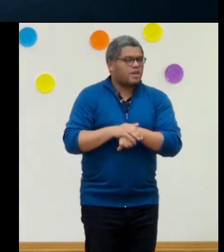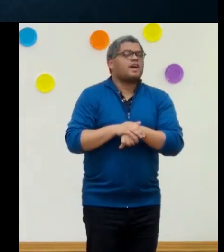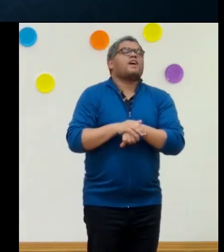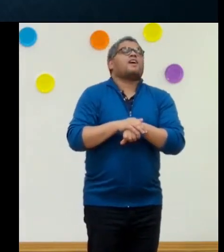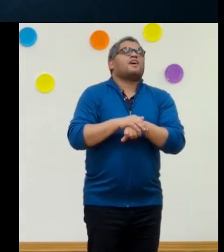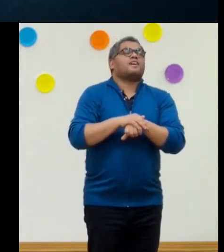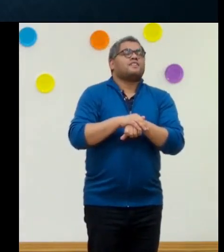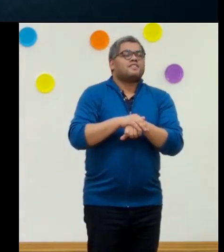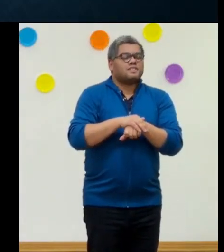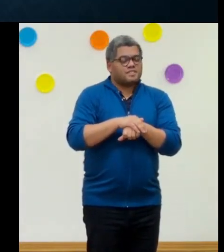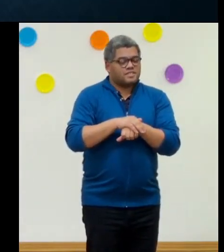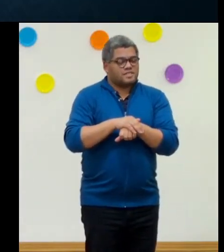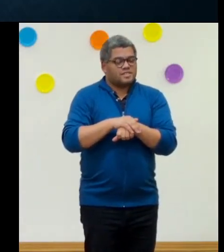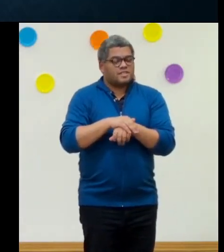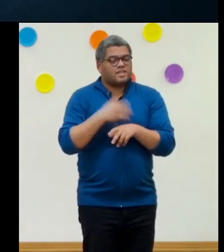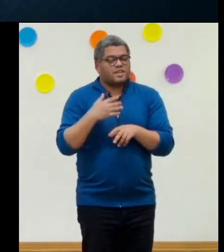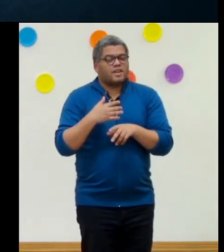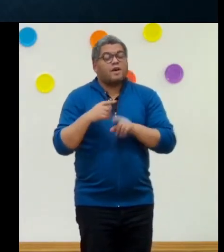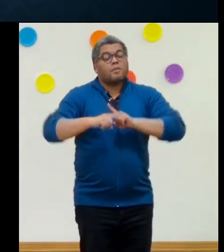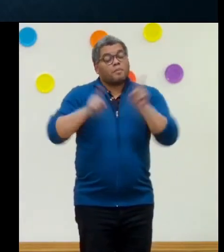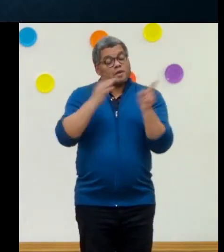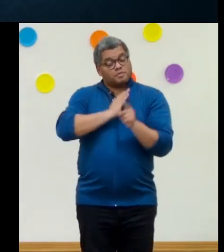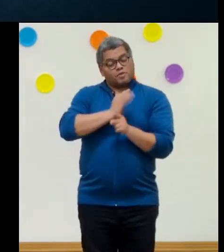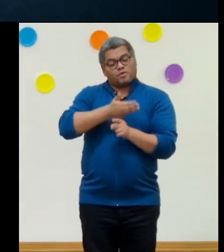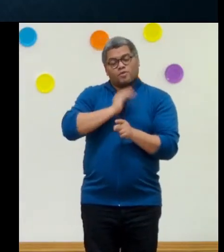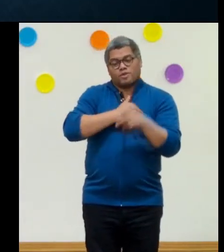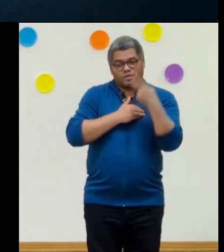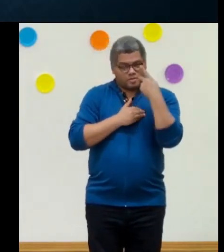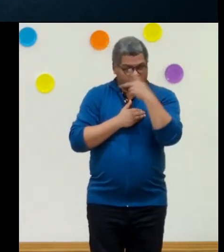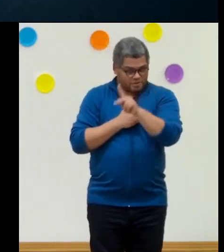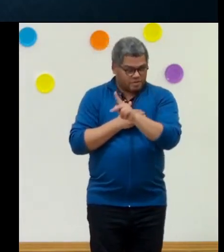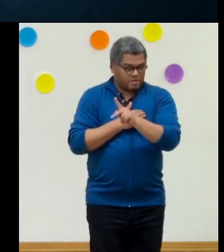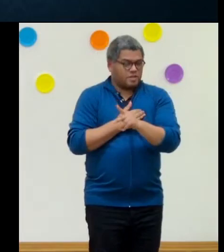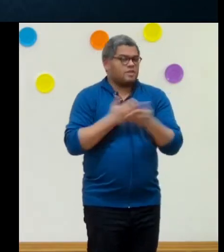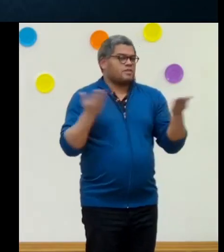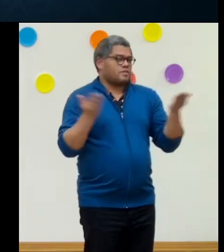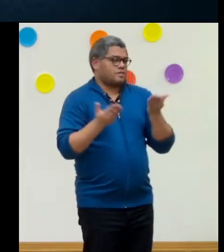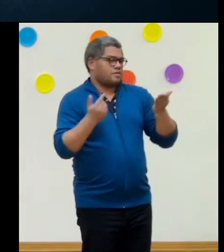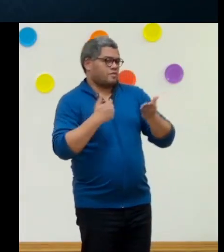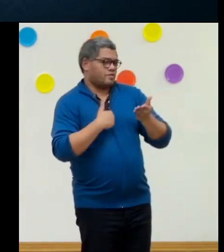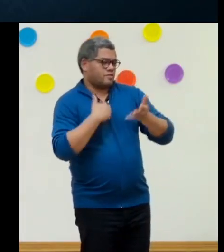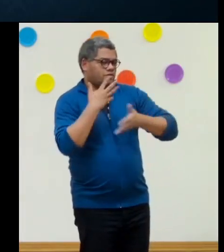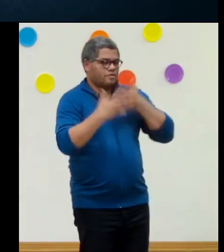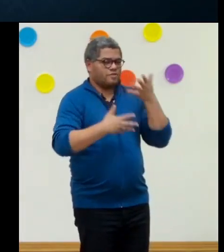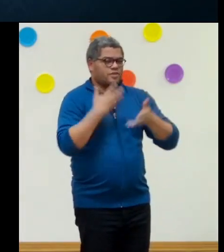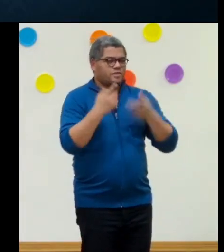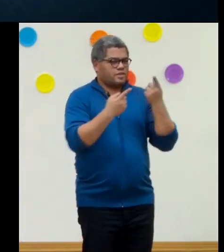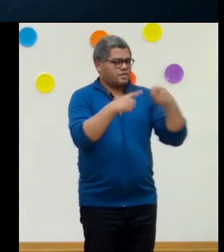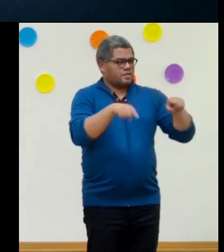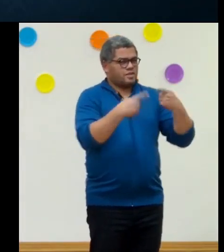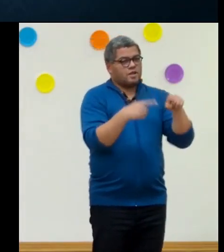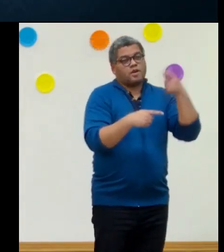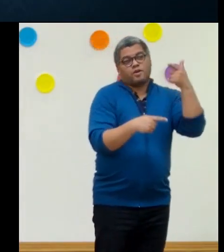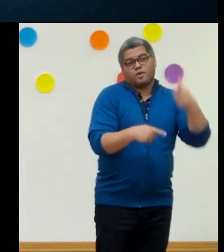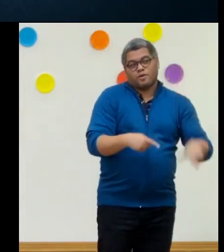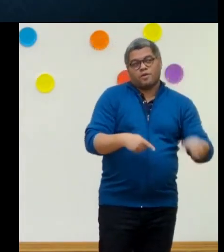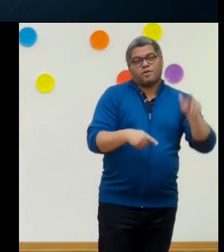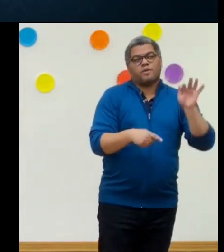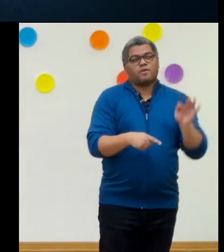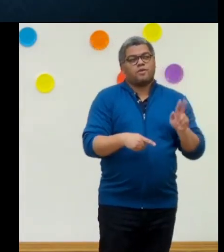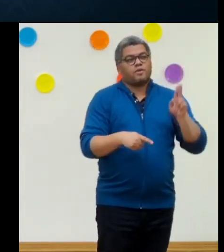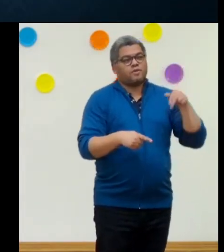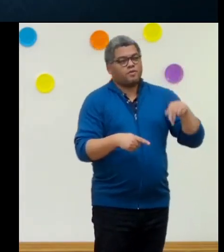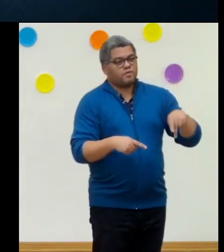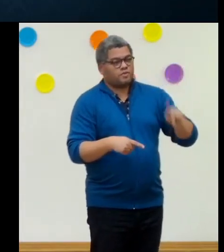troca ali. Isso está nos anos 90. Se eu falar do funk hoje, não vou nem falar, né? Como é